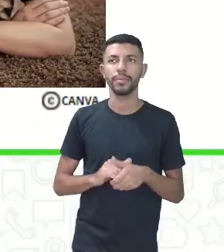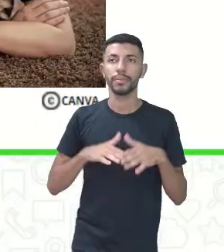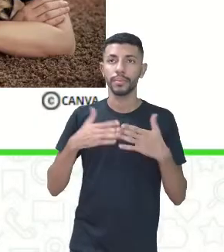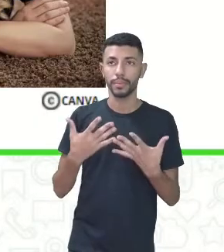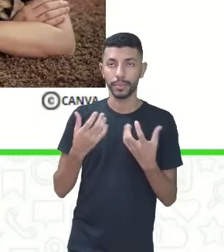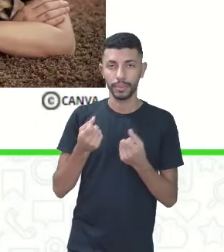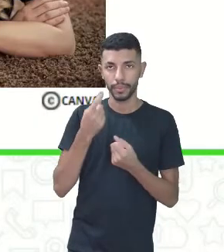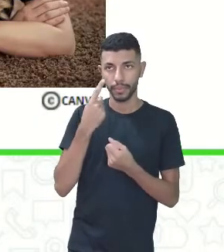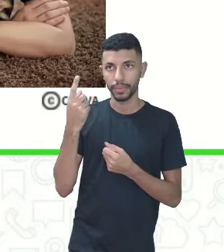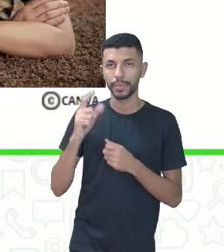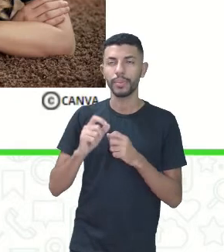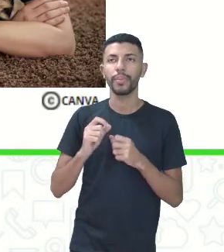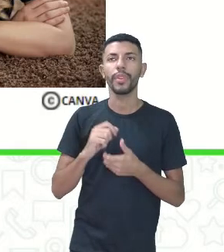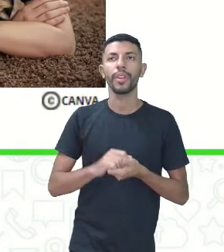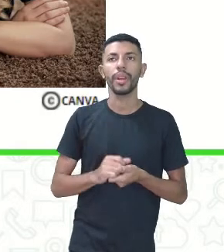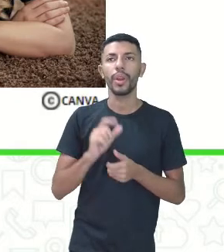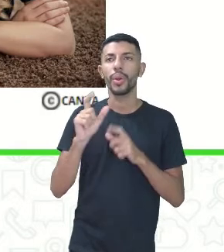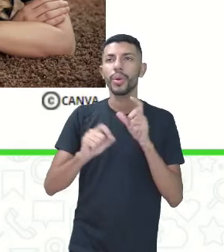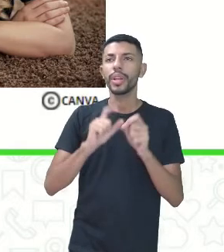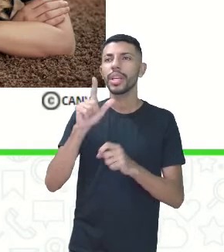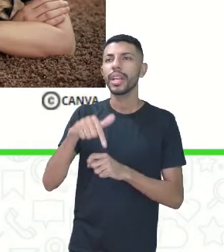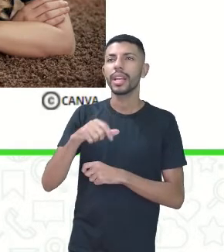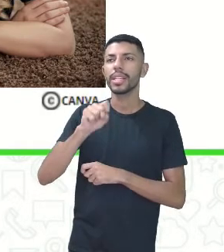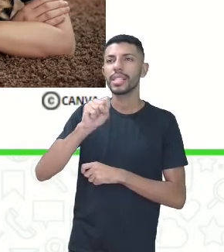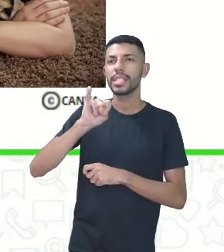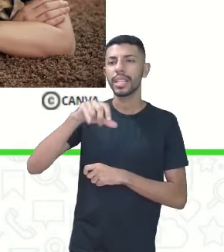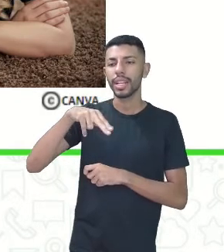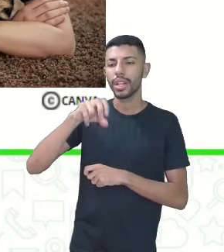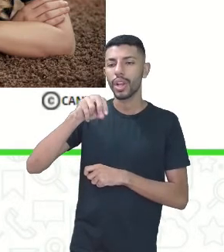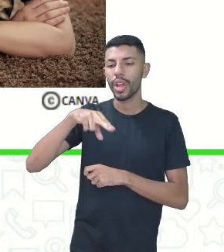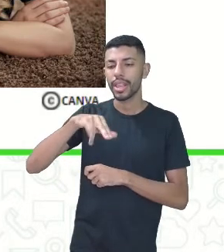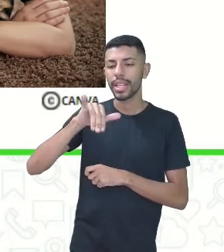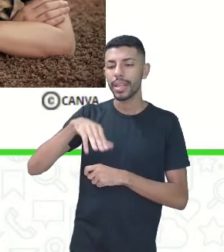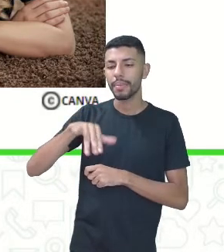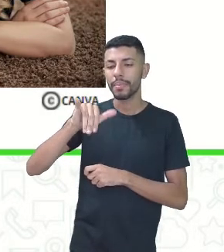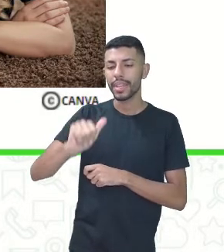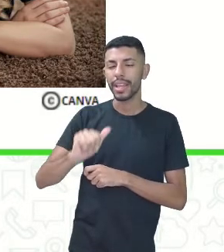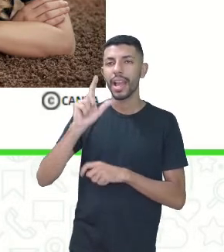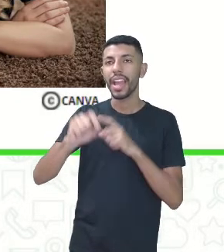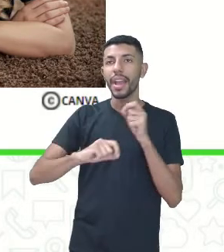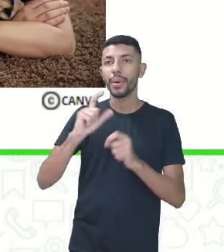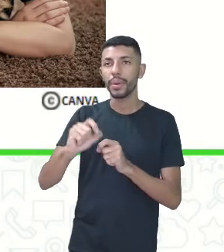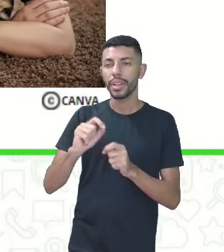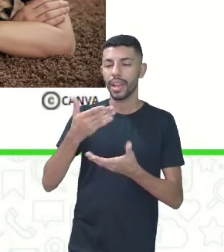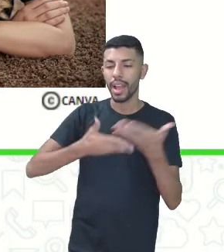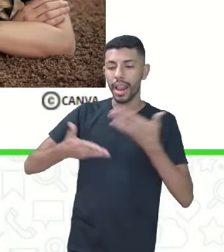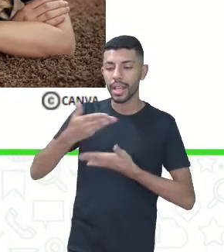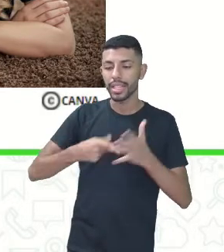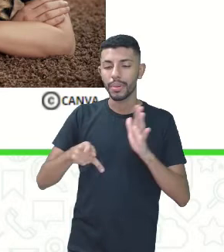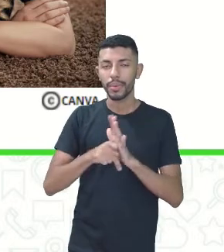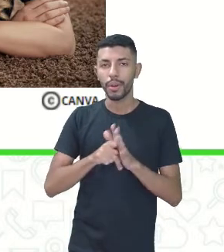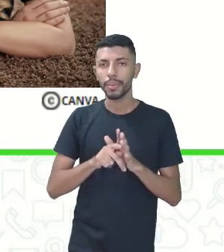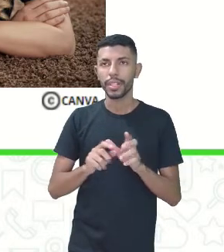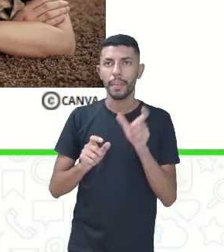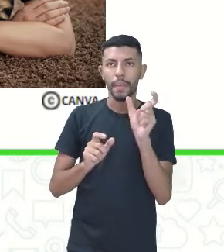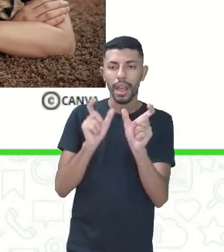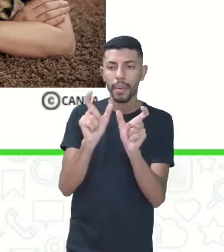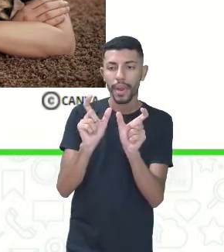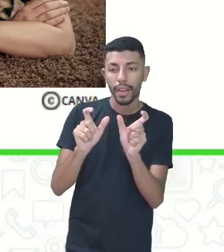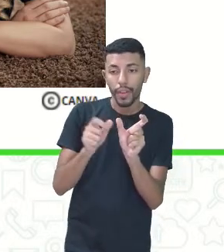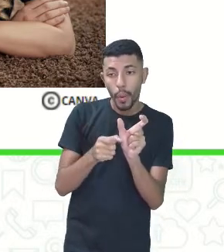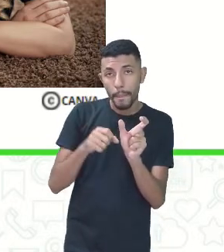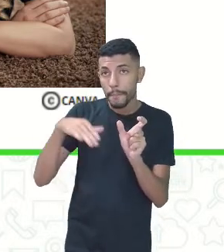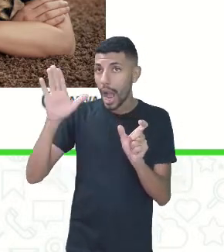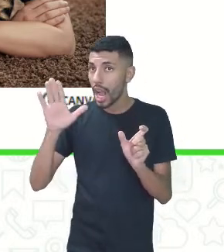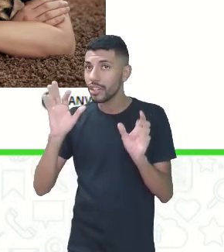Então, vamos ver logo o que é sinonímia. É a relação que se estabelece entre duas ou mais palavras